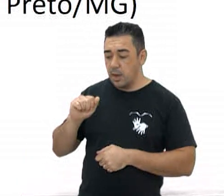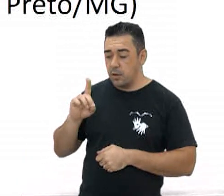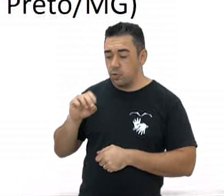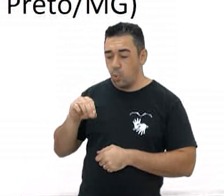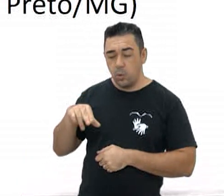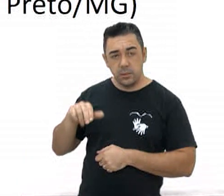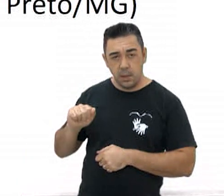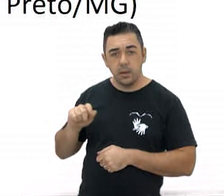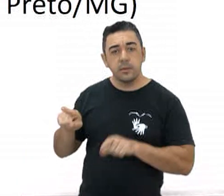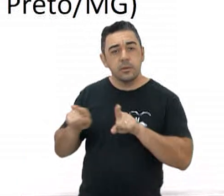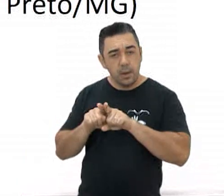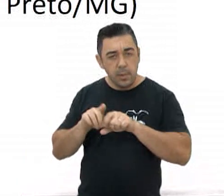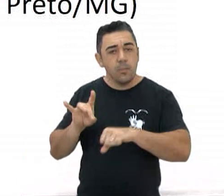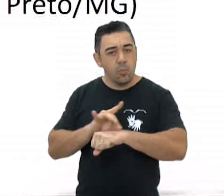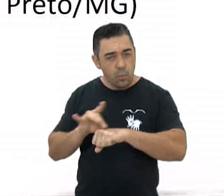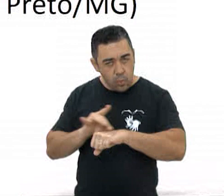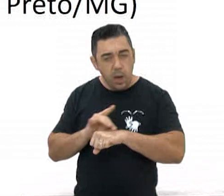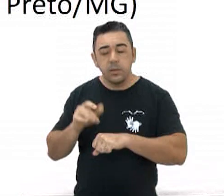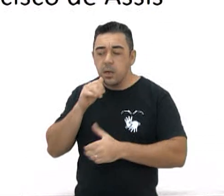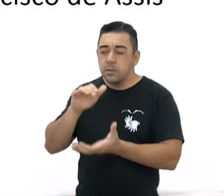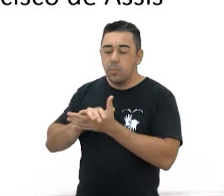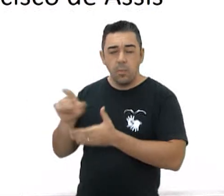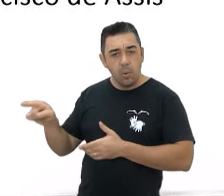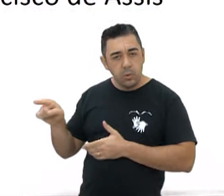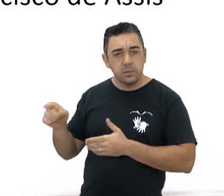como modelo.